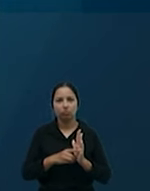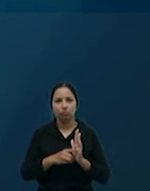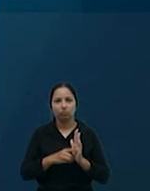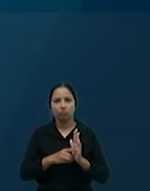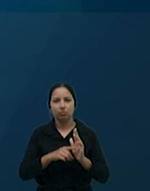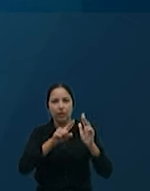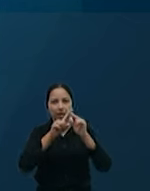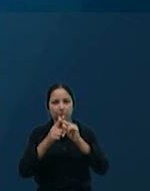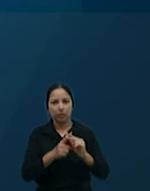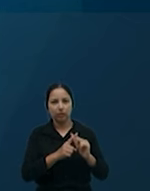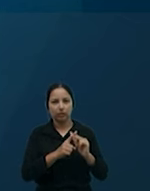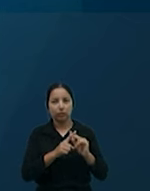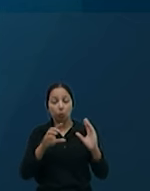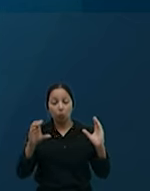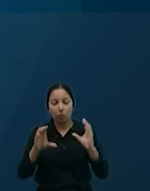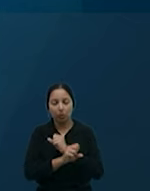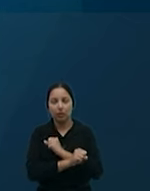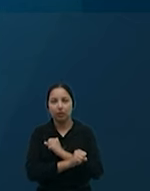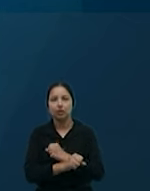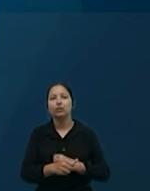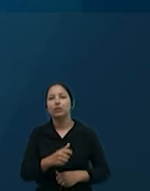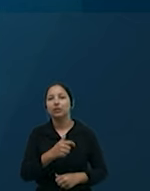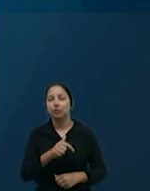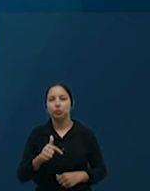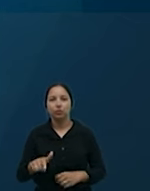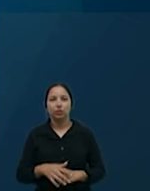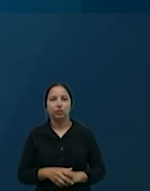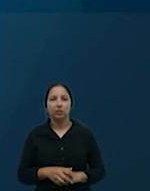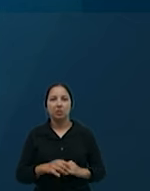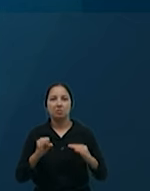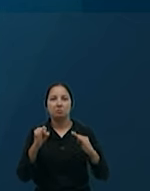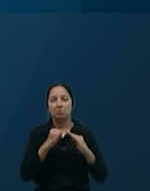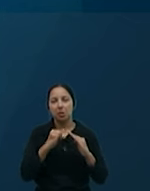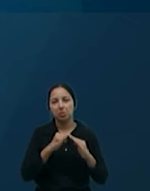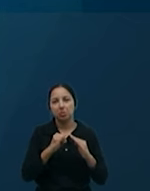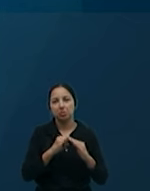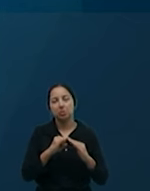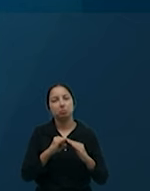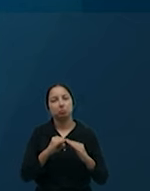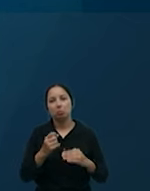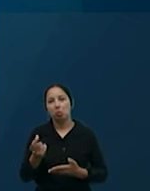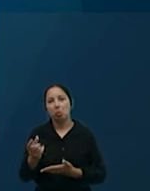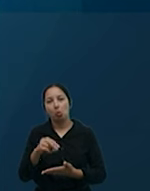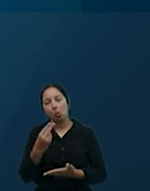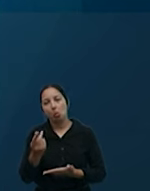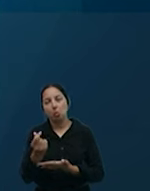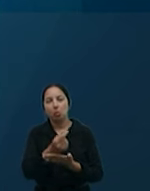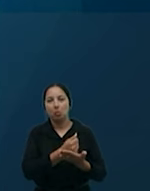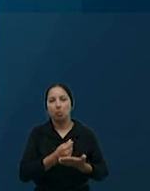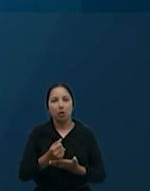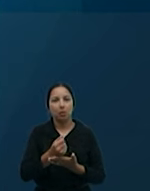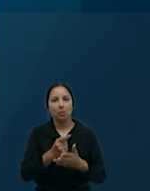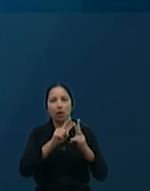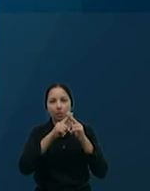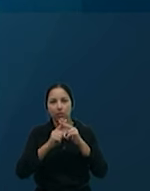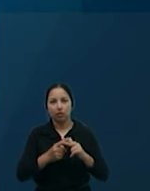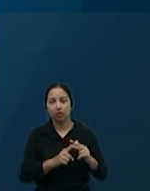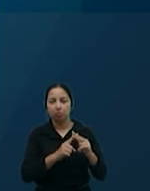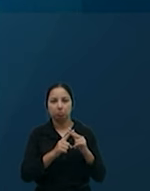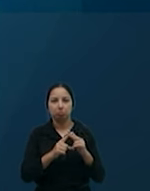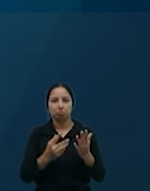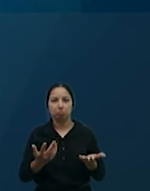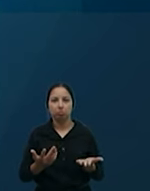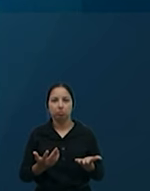A reparação imaterial extra-patrimonial aqui abordada, ela não figura, ela não consta no